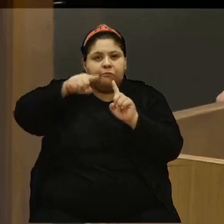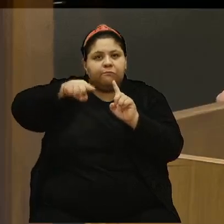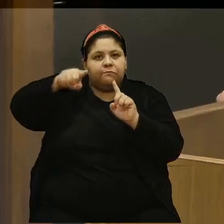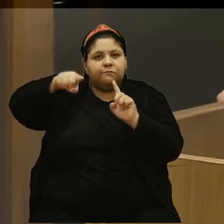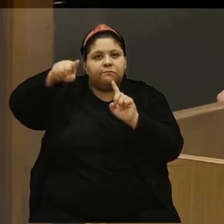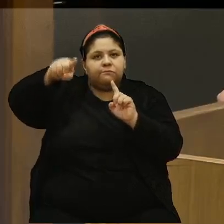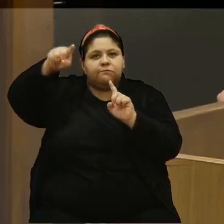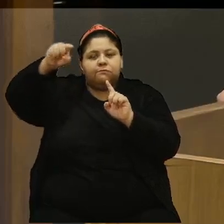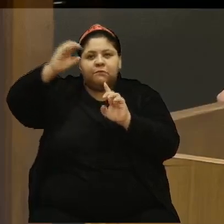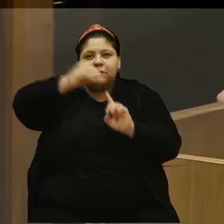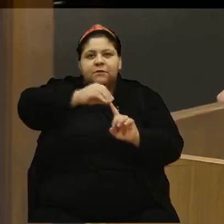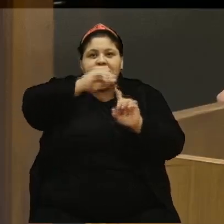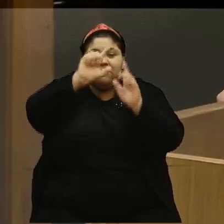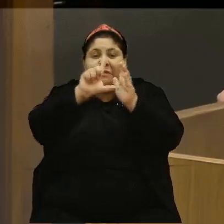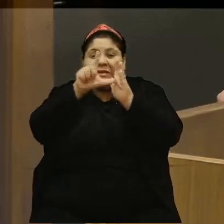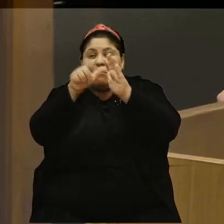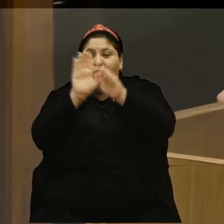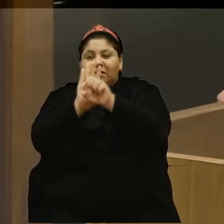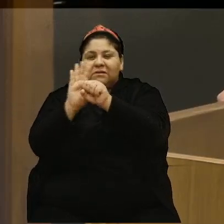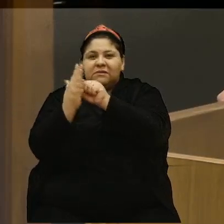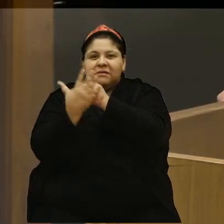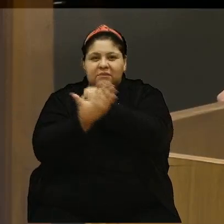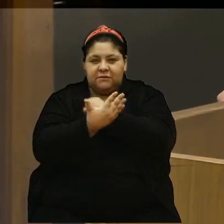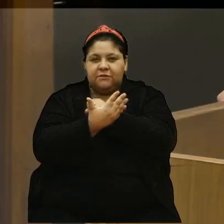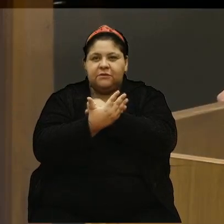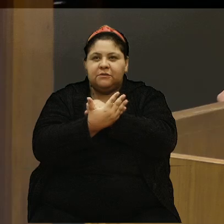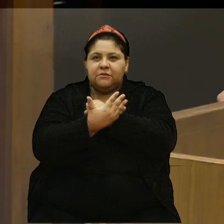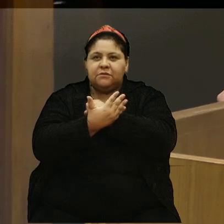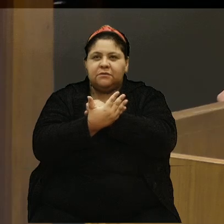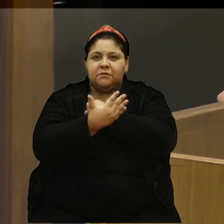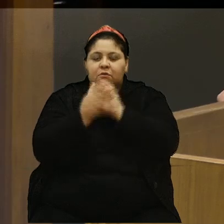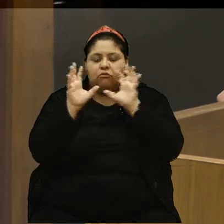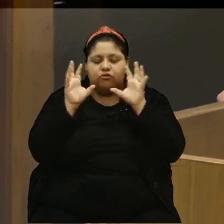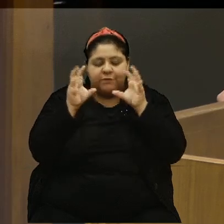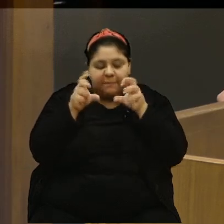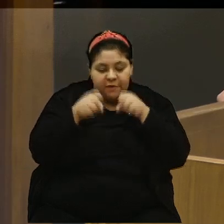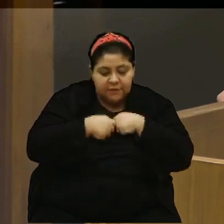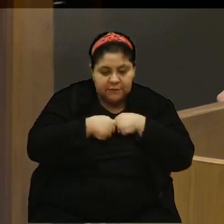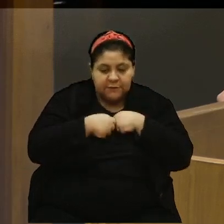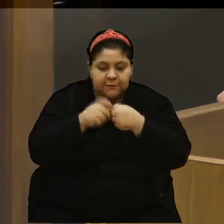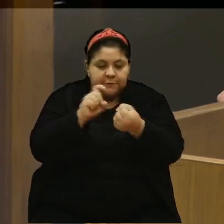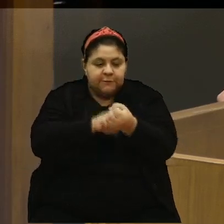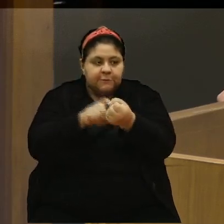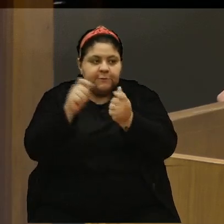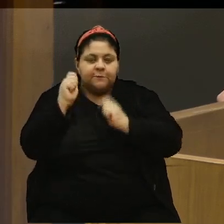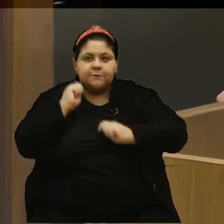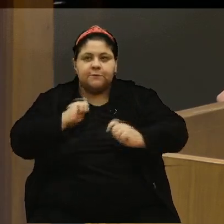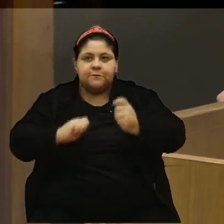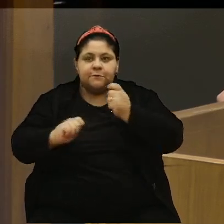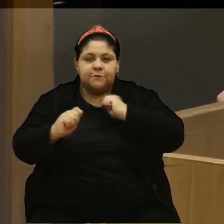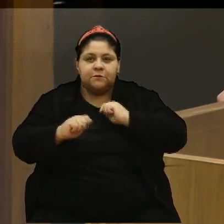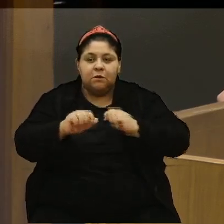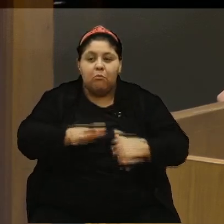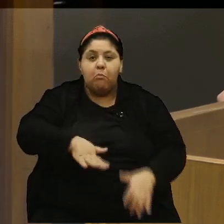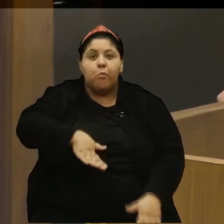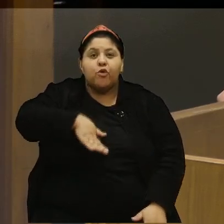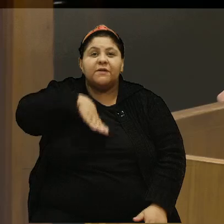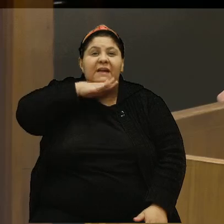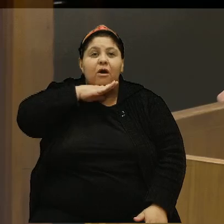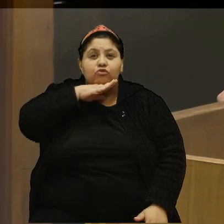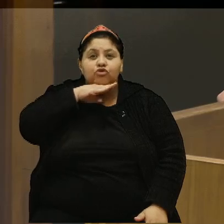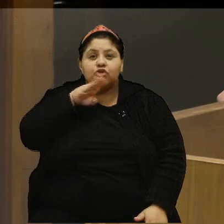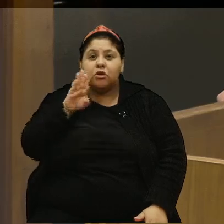principalmente depois da pandemia, dos casos de depressão, ansiedade, burnout.